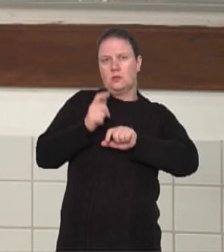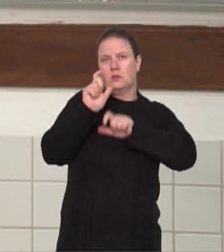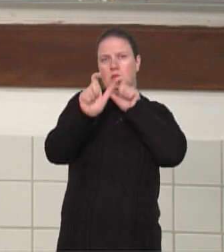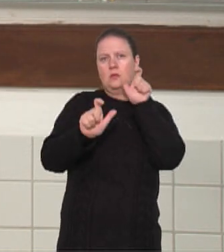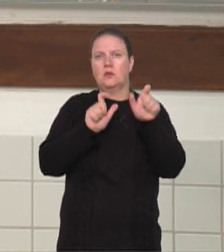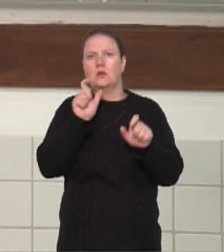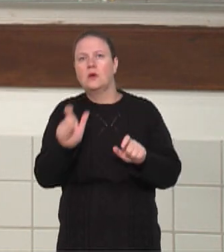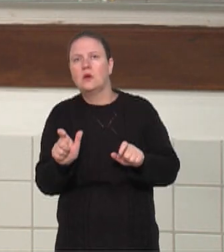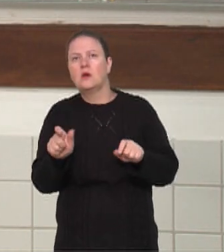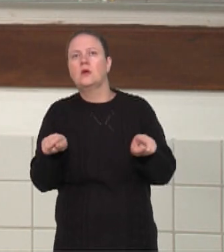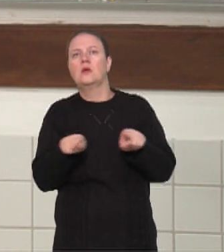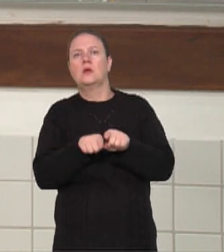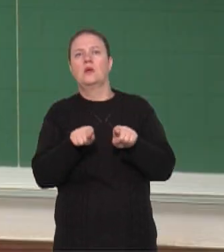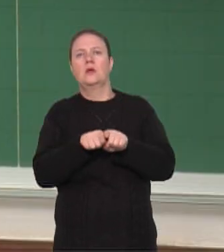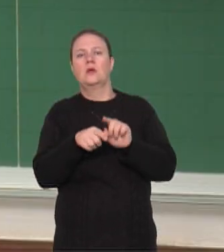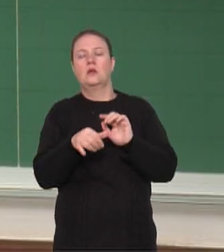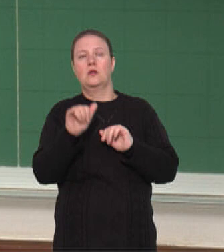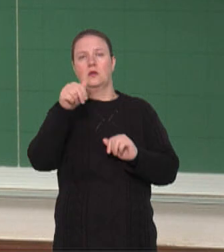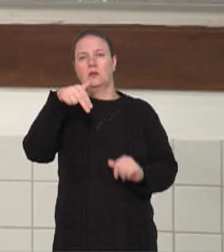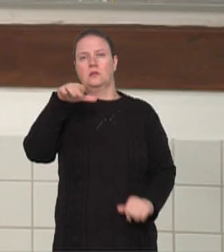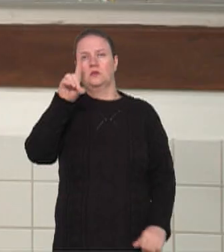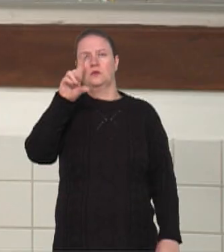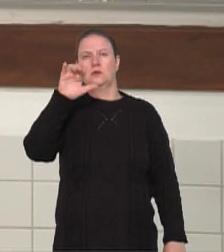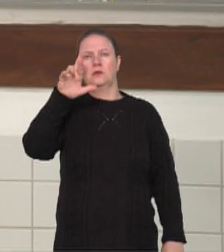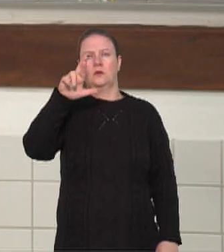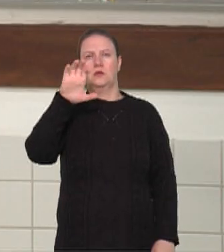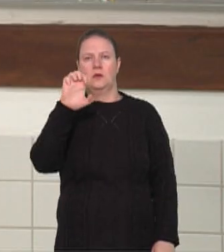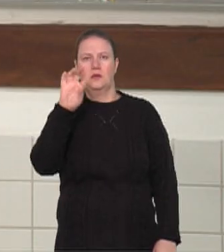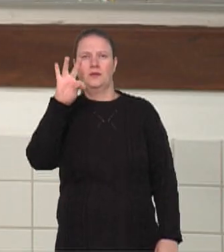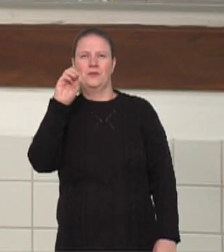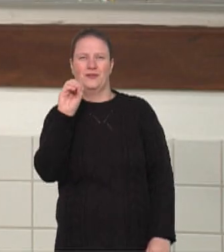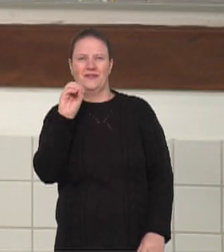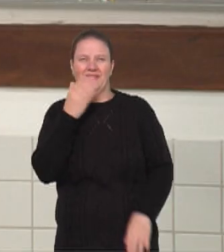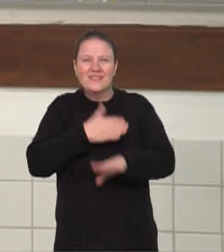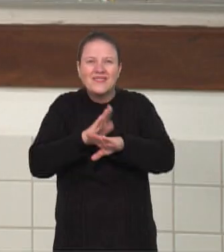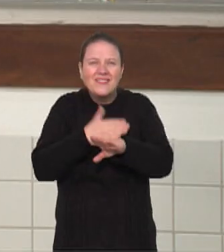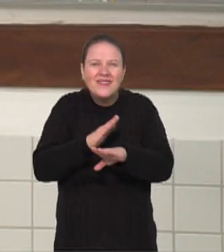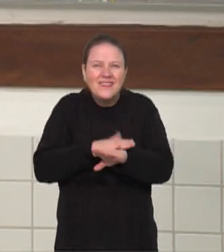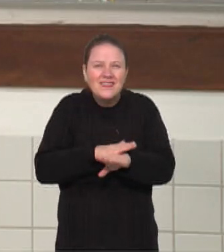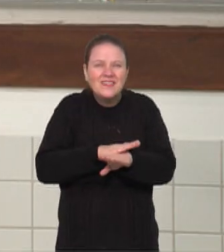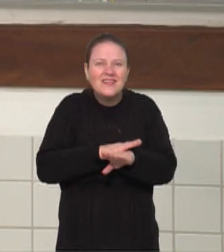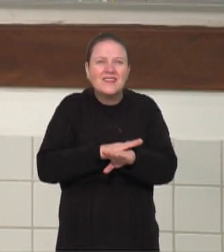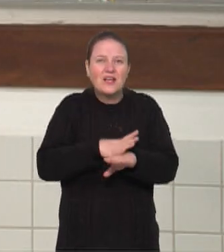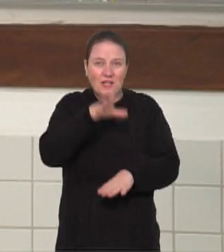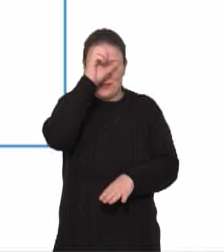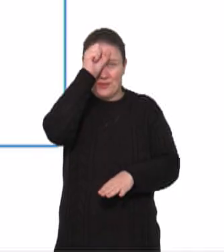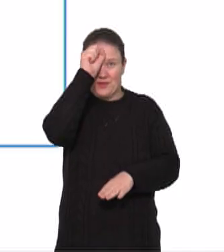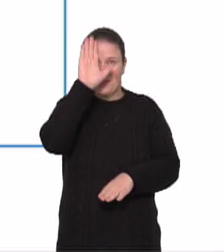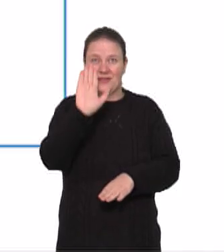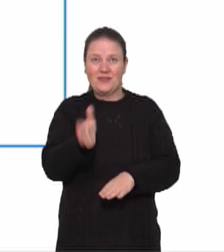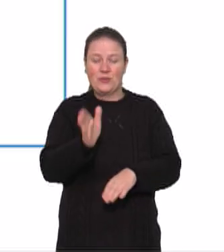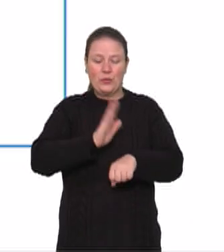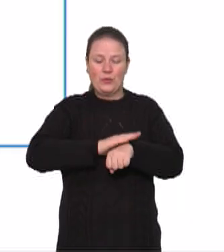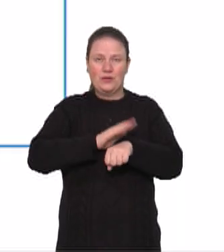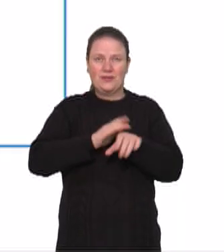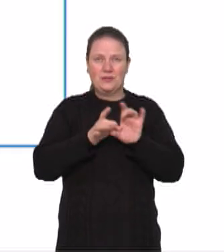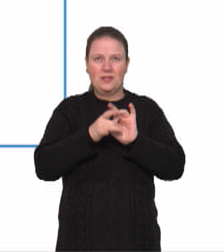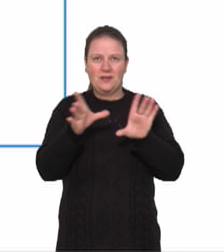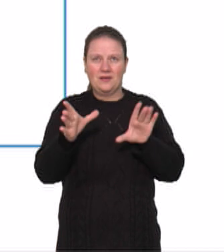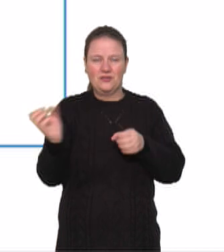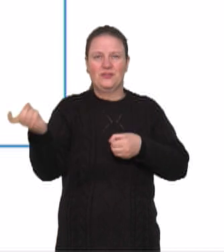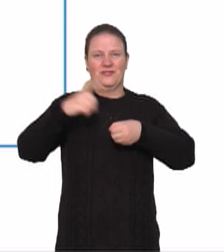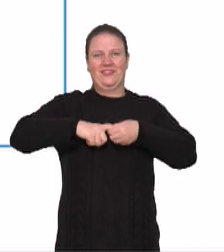para transcrever para o discurso indireto, ok, pessoal? Então, vamos lá fazer esse exercício aí para aprender, um tempinho para pensar.